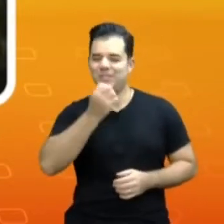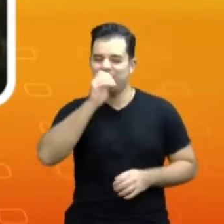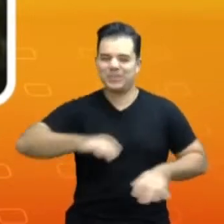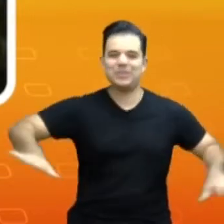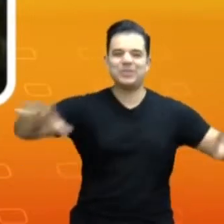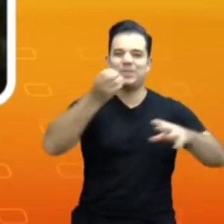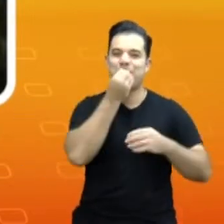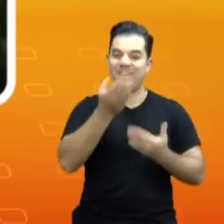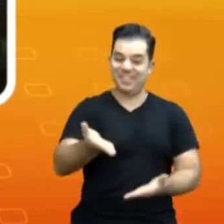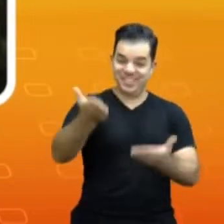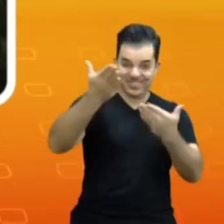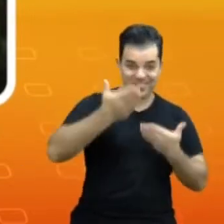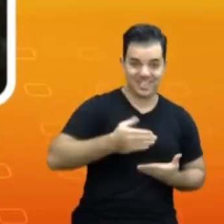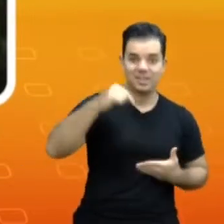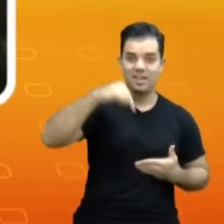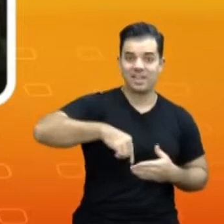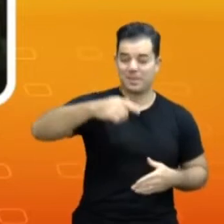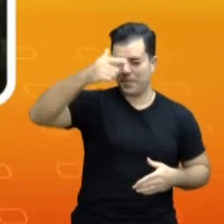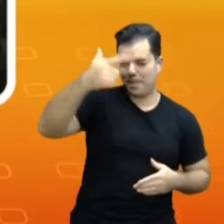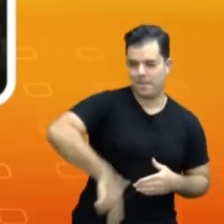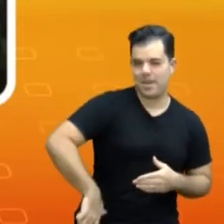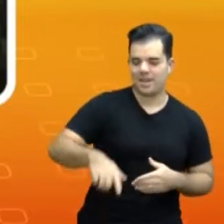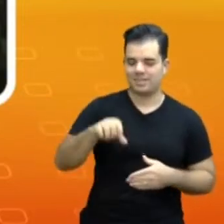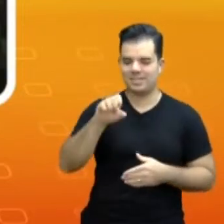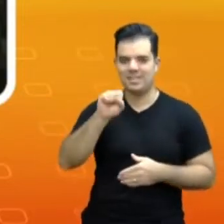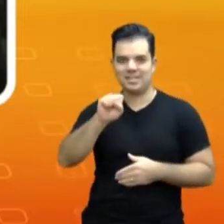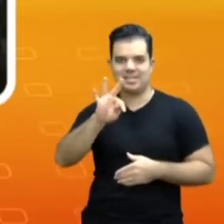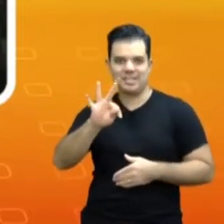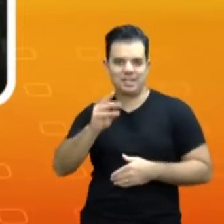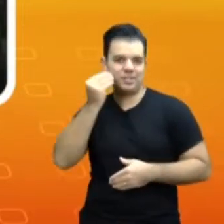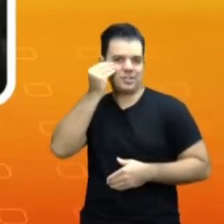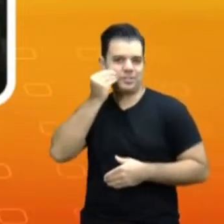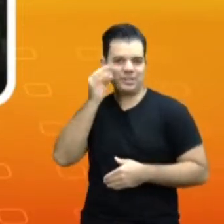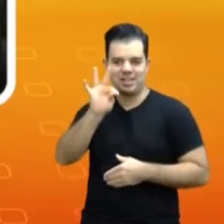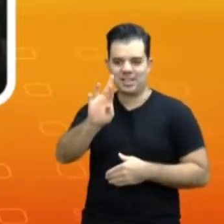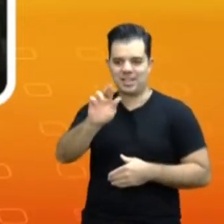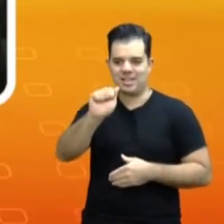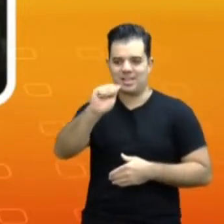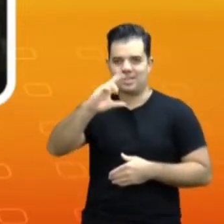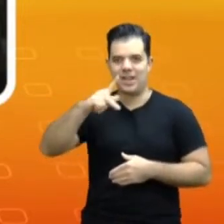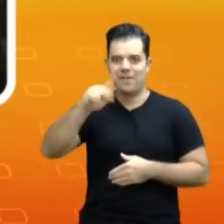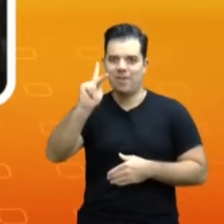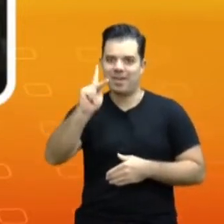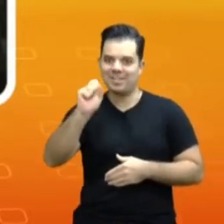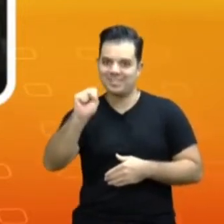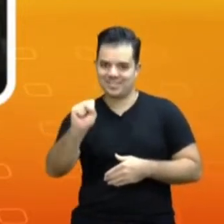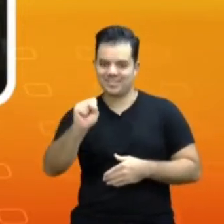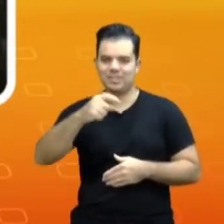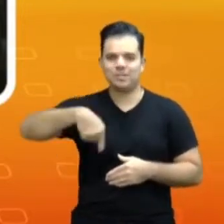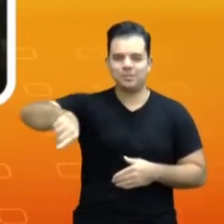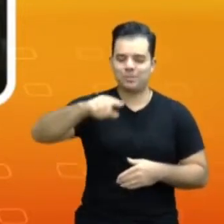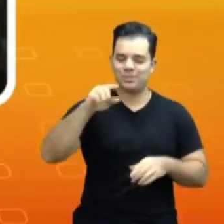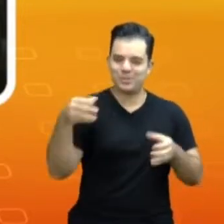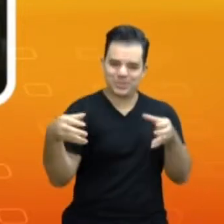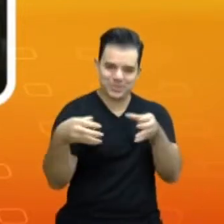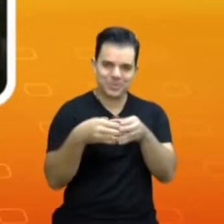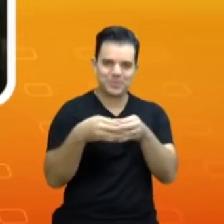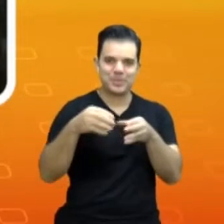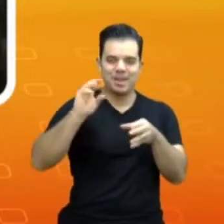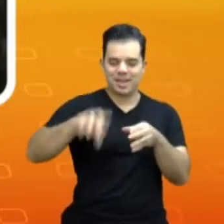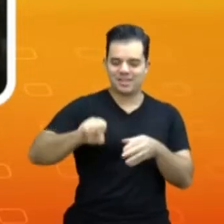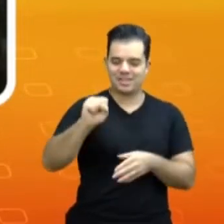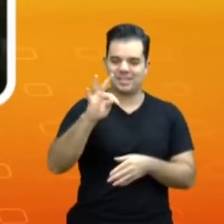Olá, sejam todos bem-vindos. Esse é mais um Set Experience Tracks. A gente, como todos já sabem, né, o Set é um